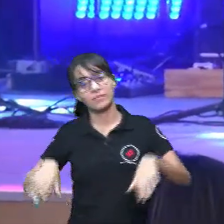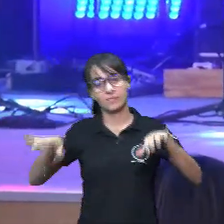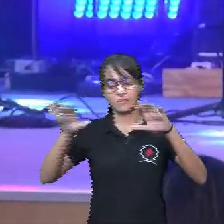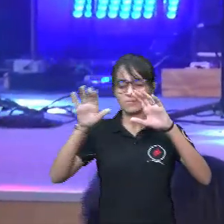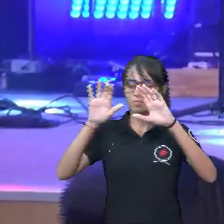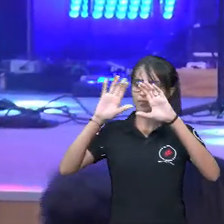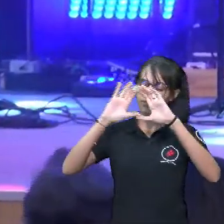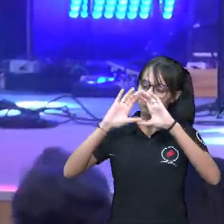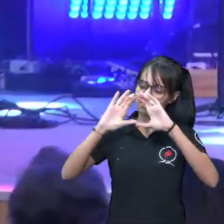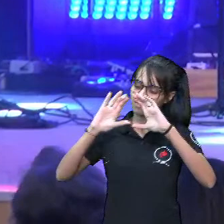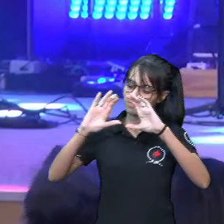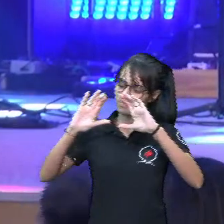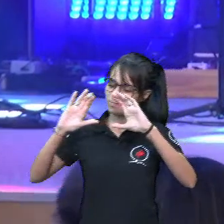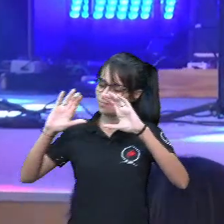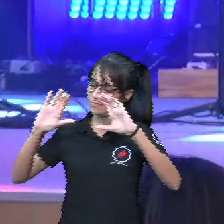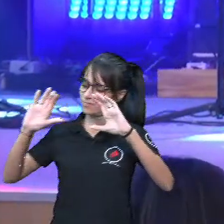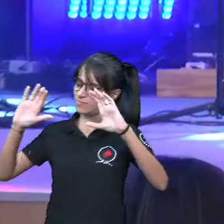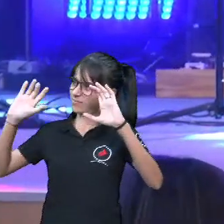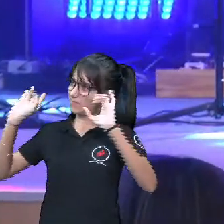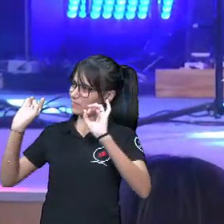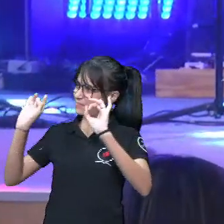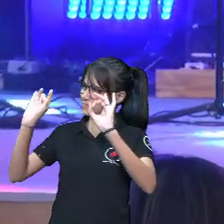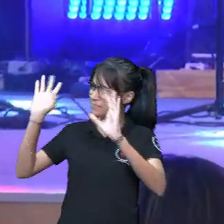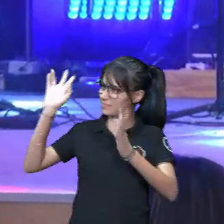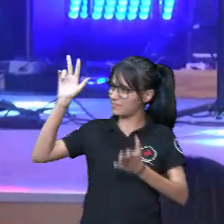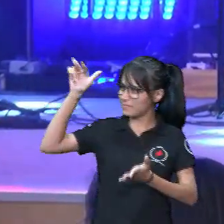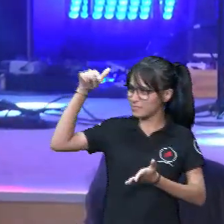Deixou os céus.